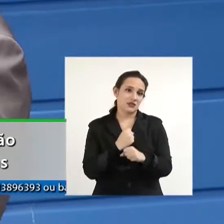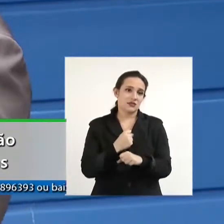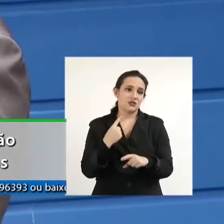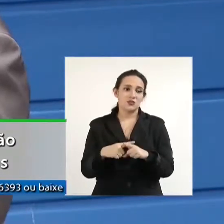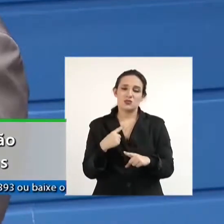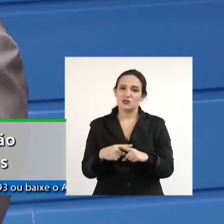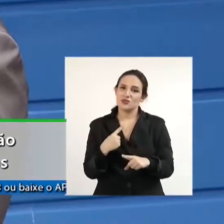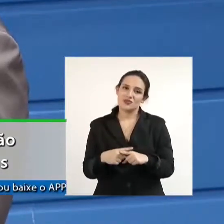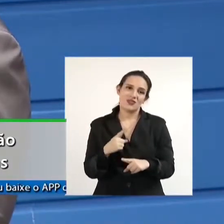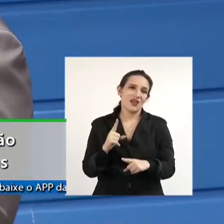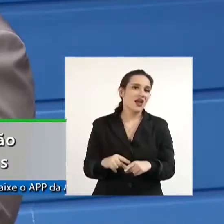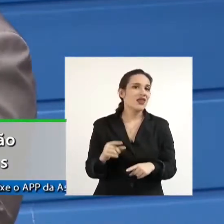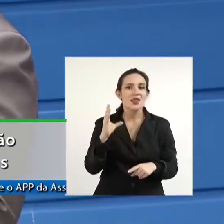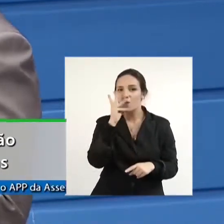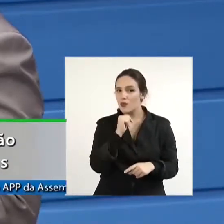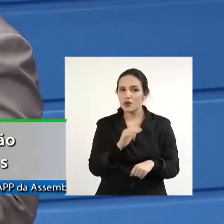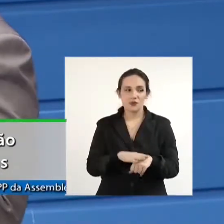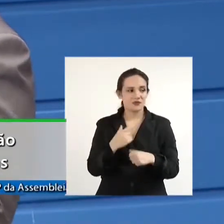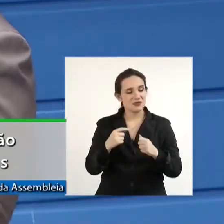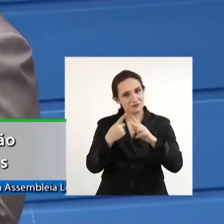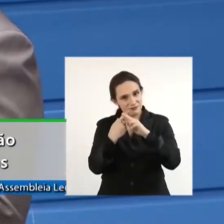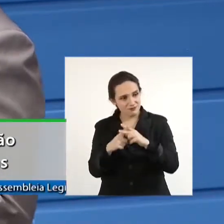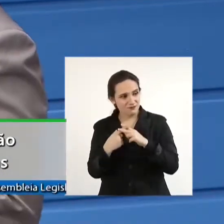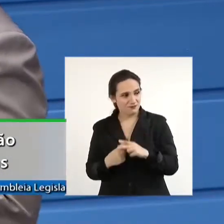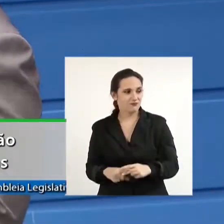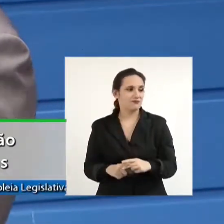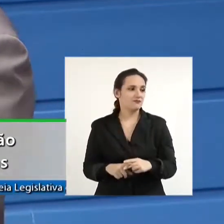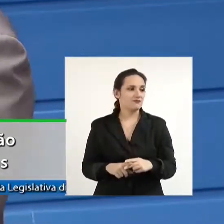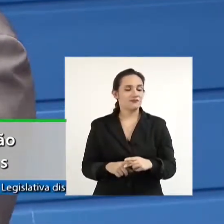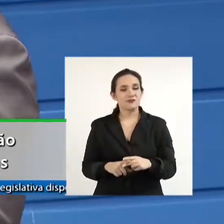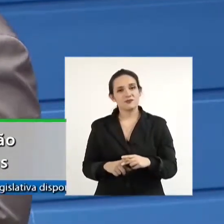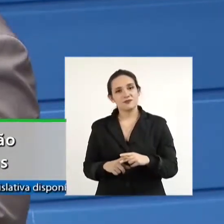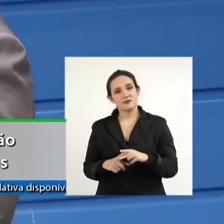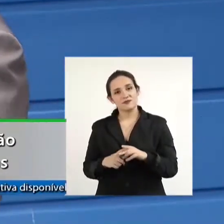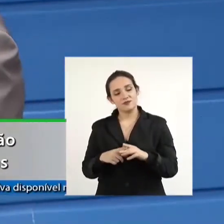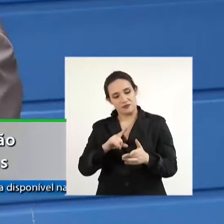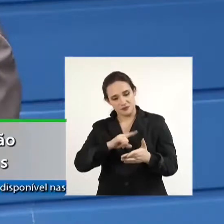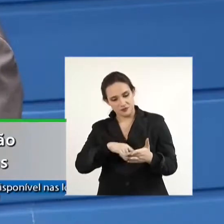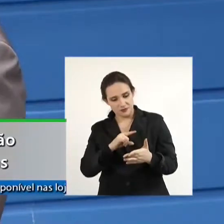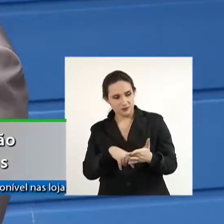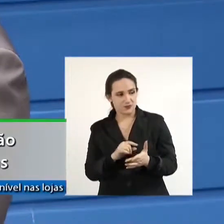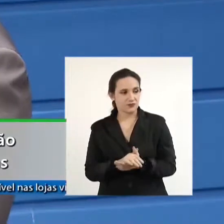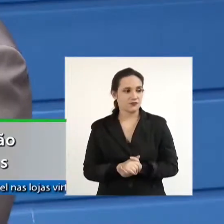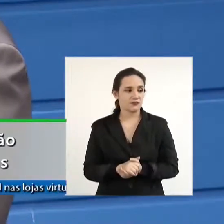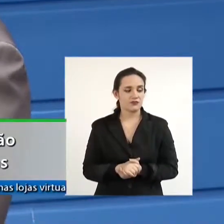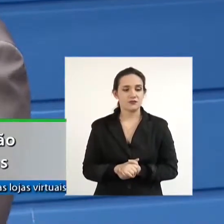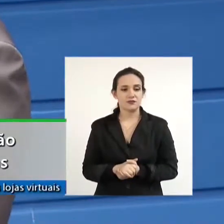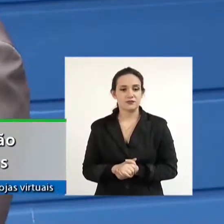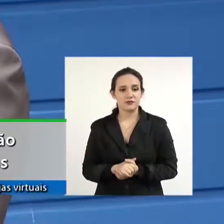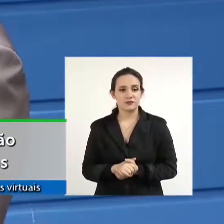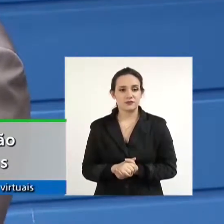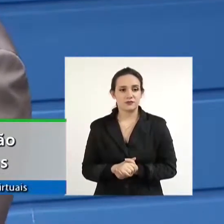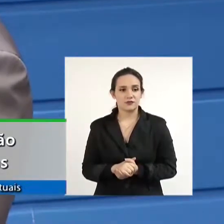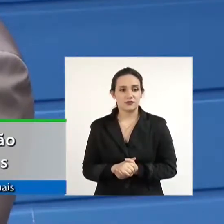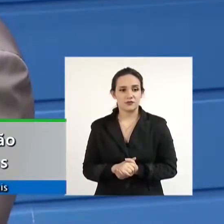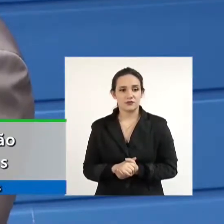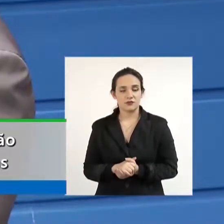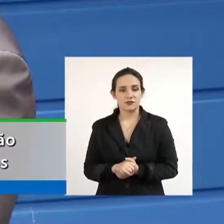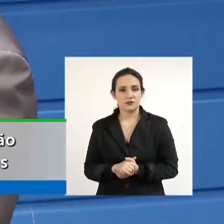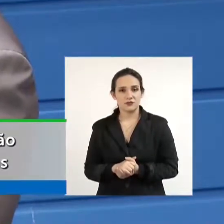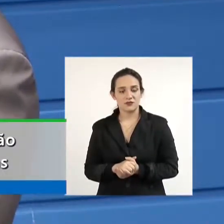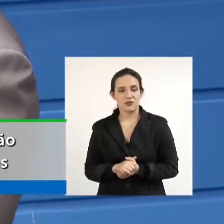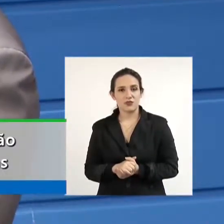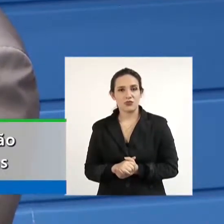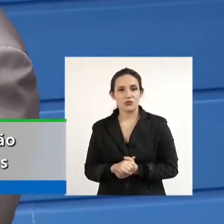vem exatamente nesse sentido, de poder fazer o chamamento, de poder pactuar e poder fazer. Então, as entidades